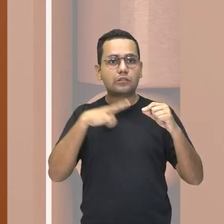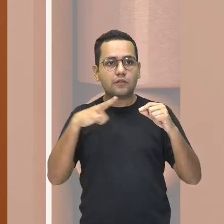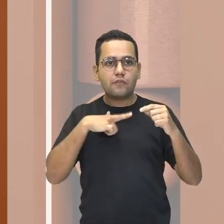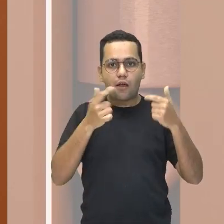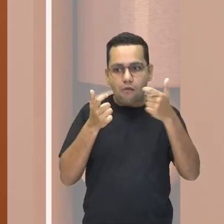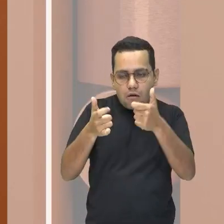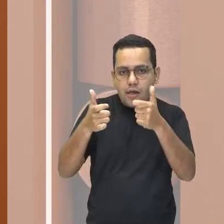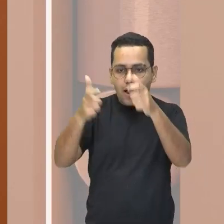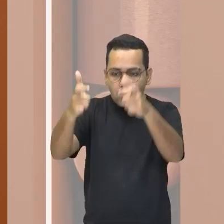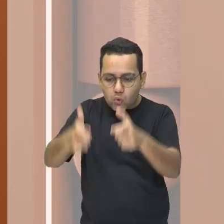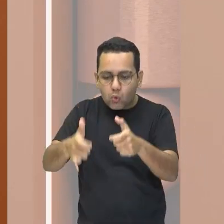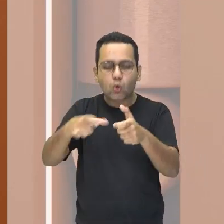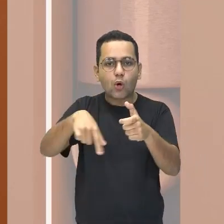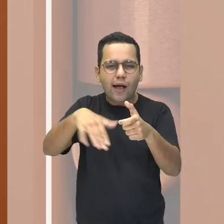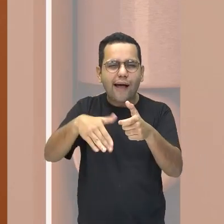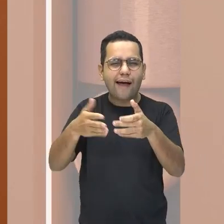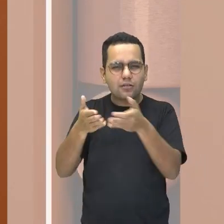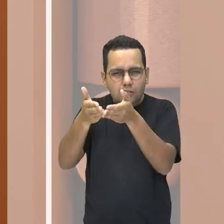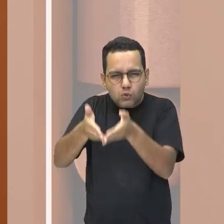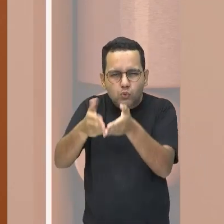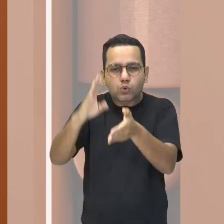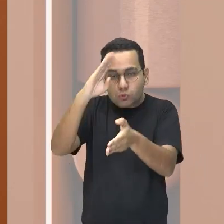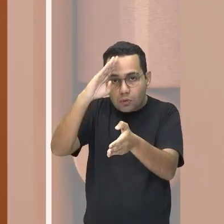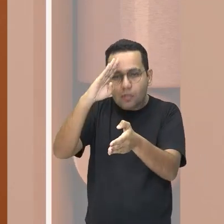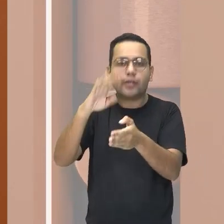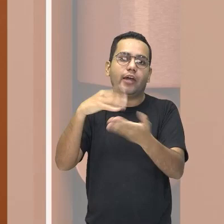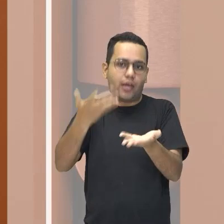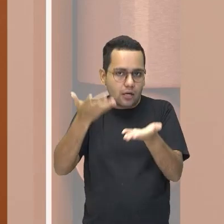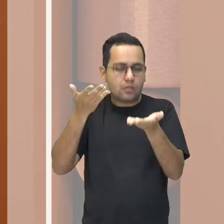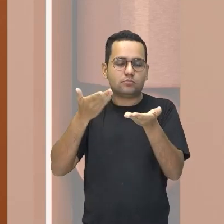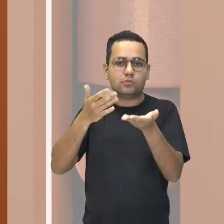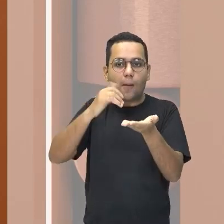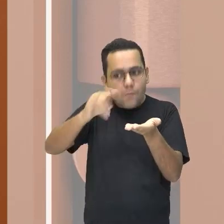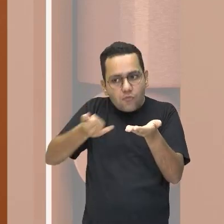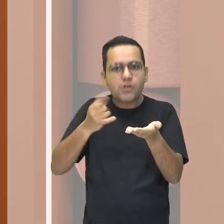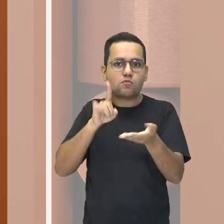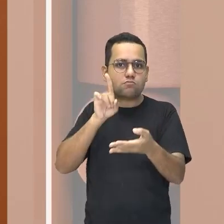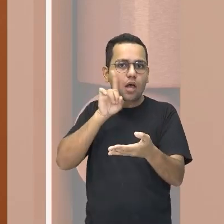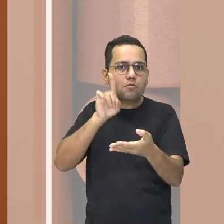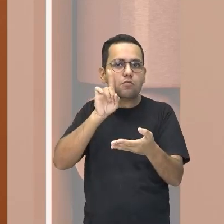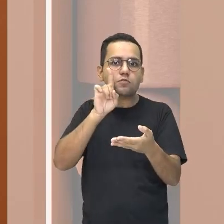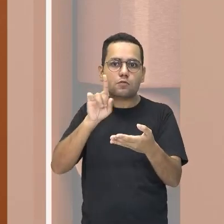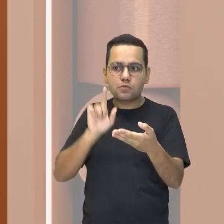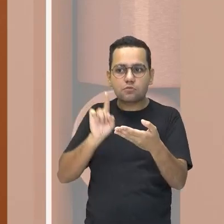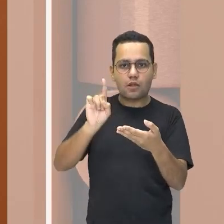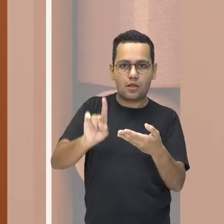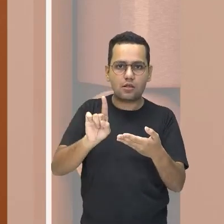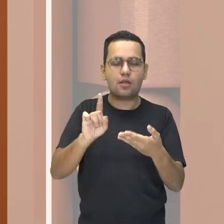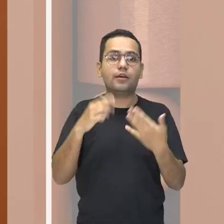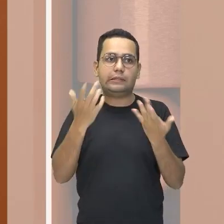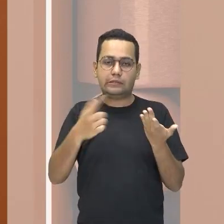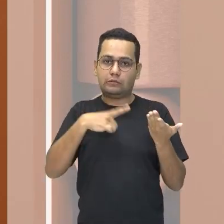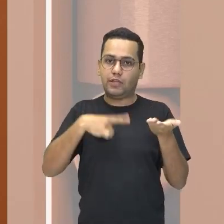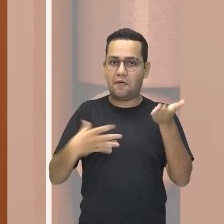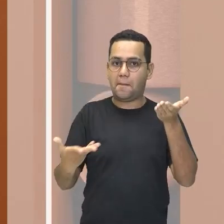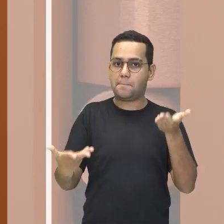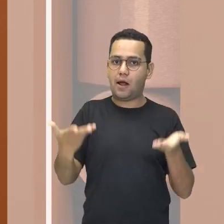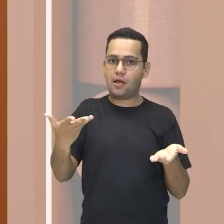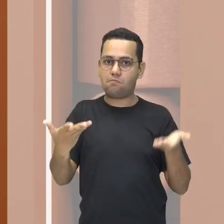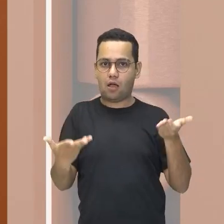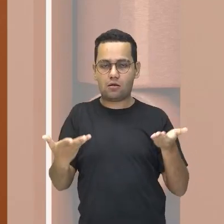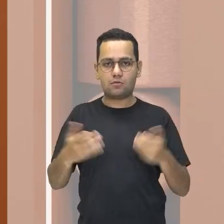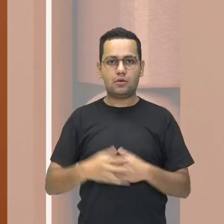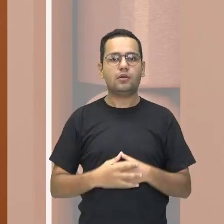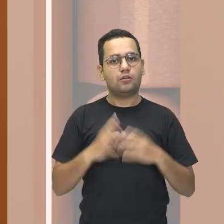e estadunidenses resolvem entrar no conflito. Então, acontece um desbalanceamento de forças. É o início do fim